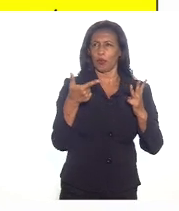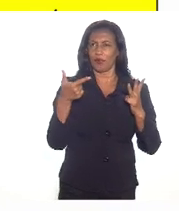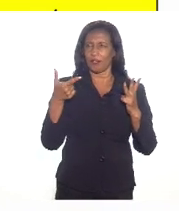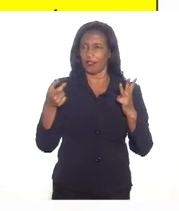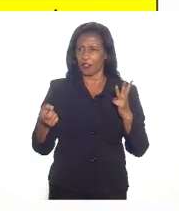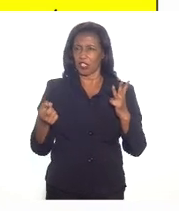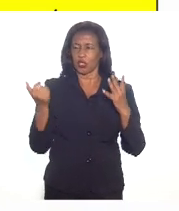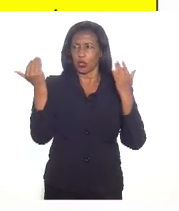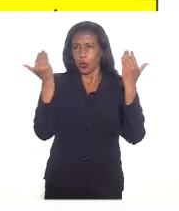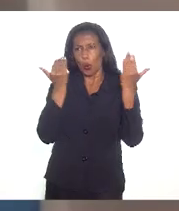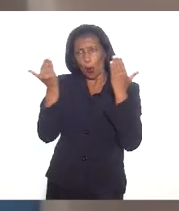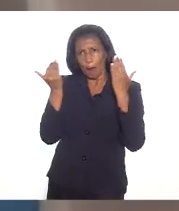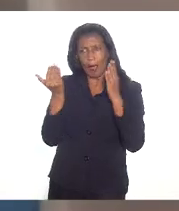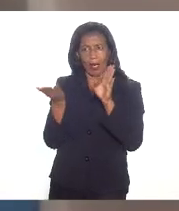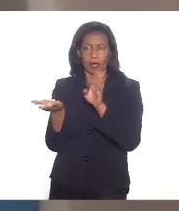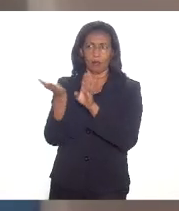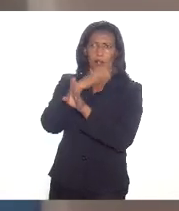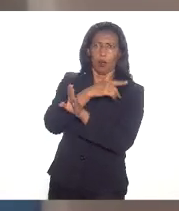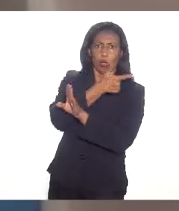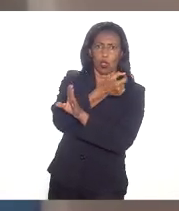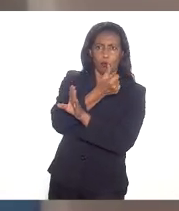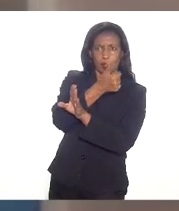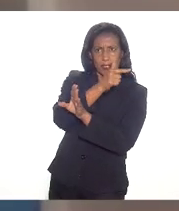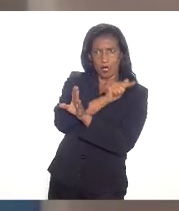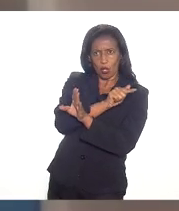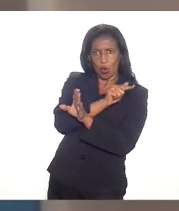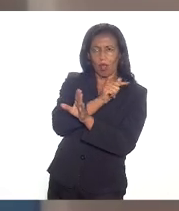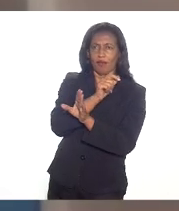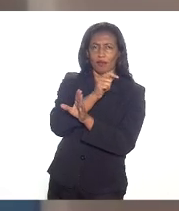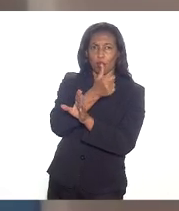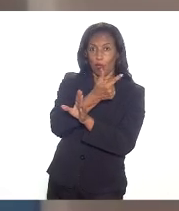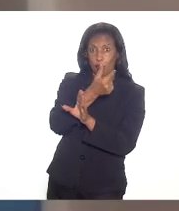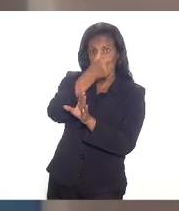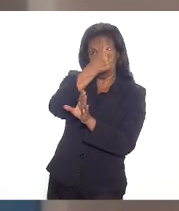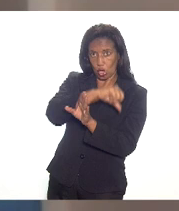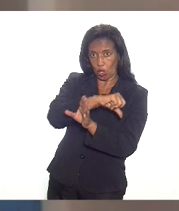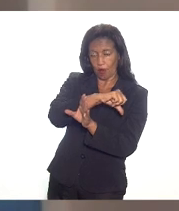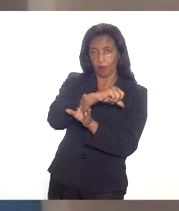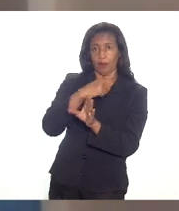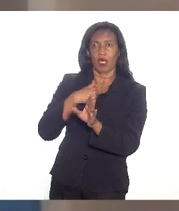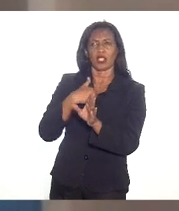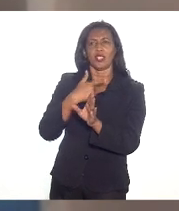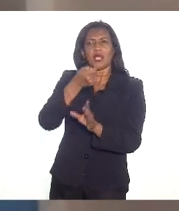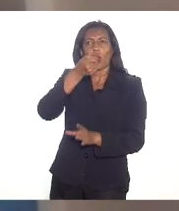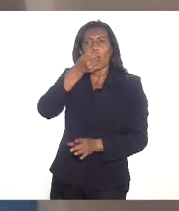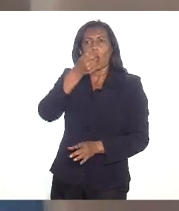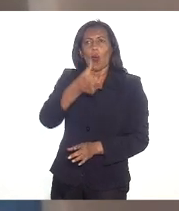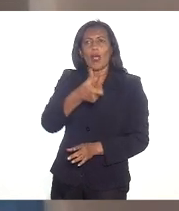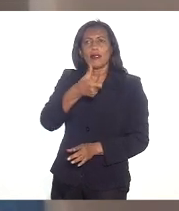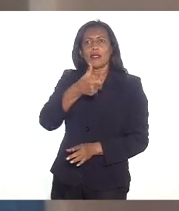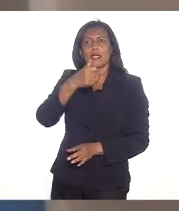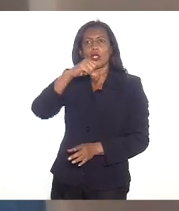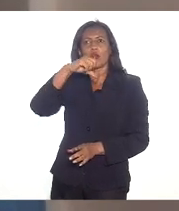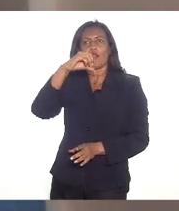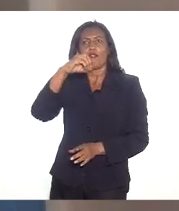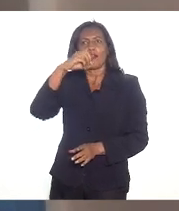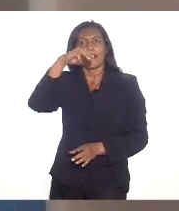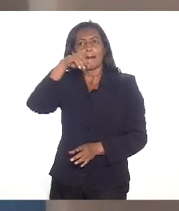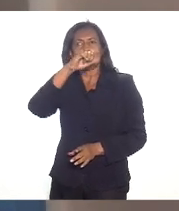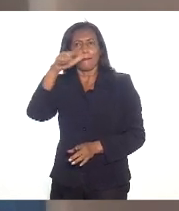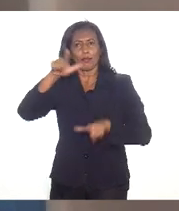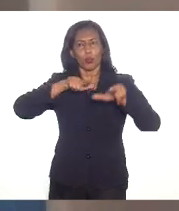último trimestre de 2019, a gente teria perdido quase 490 mil empregos carteira assinada. Eu sei que